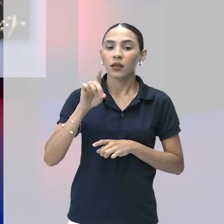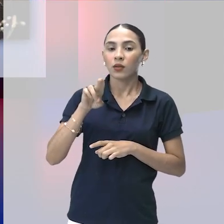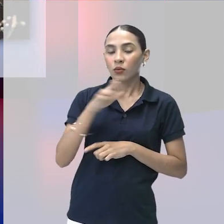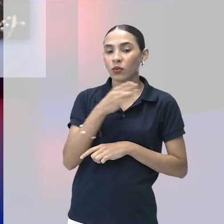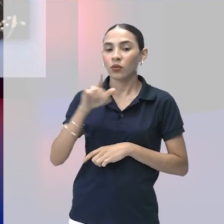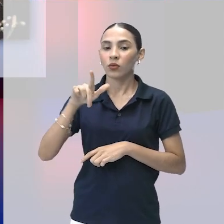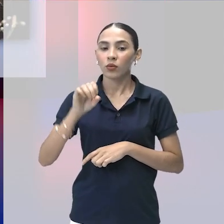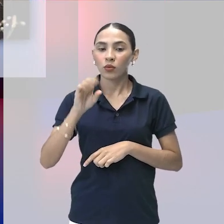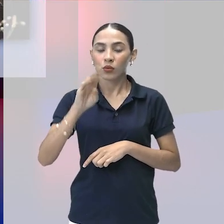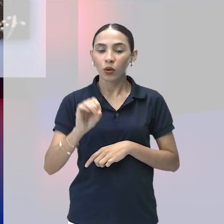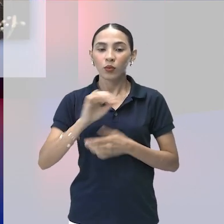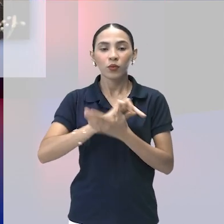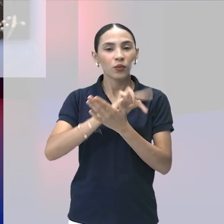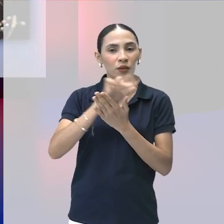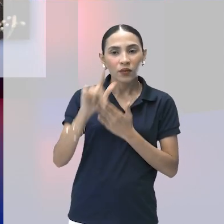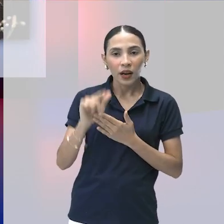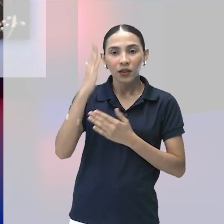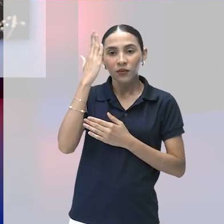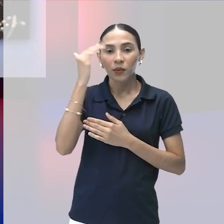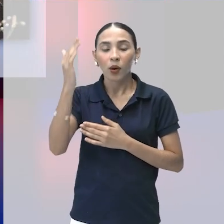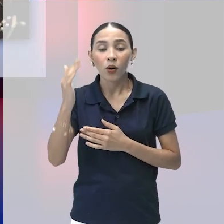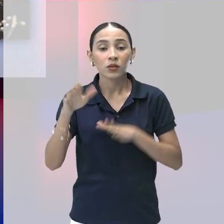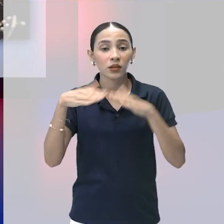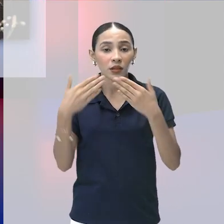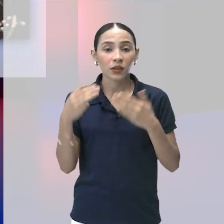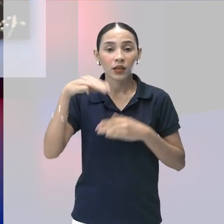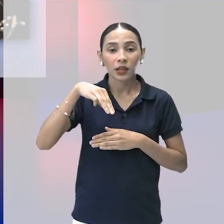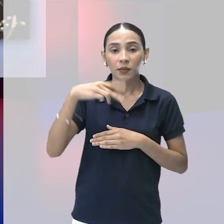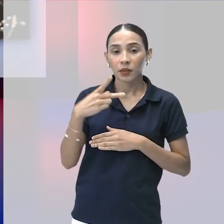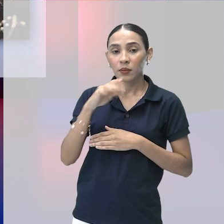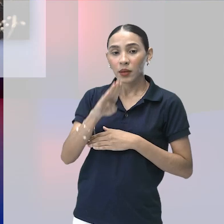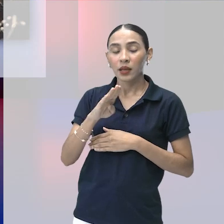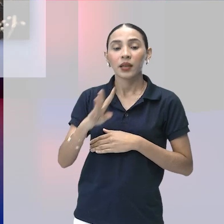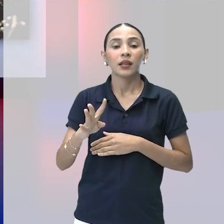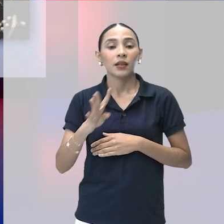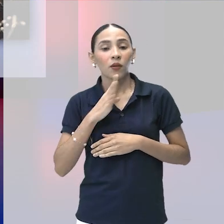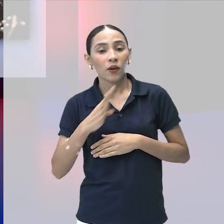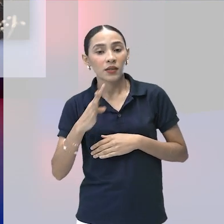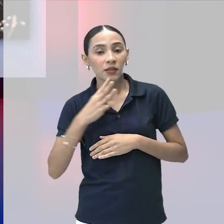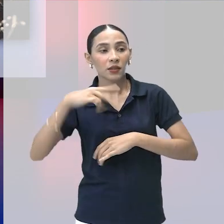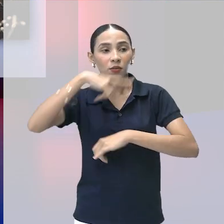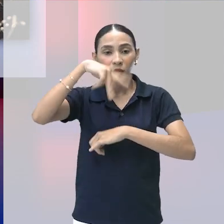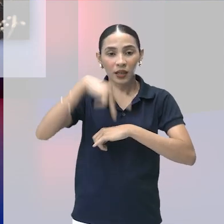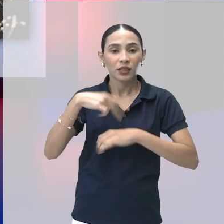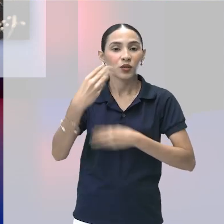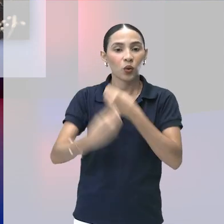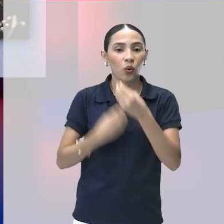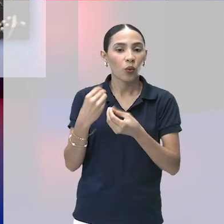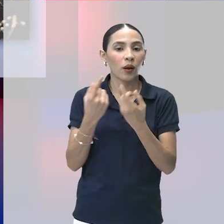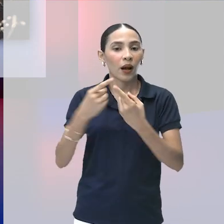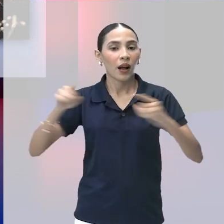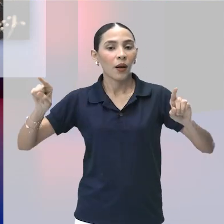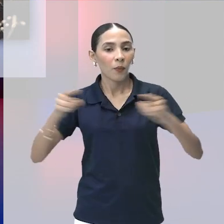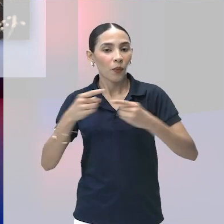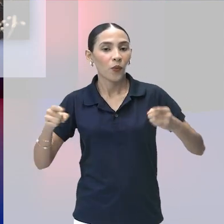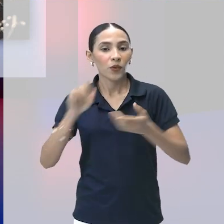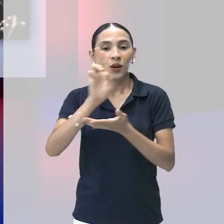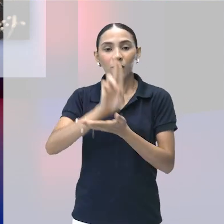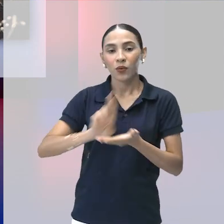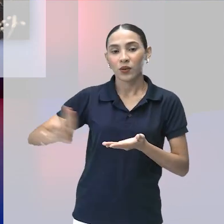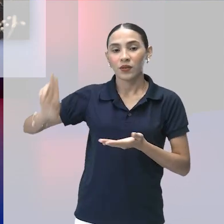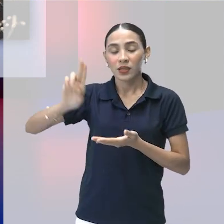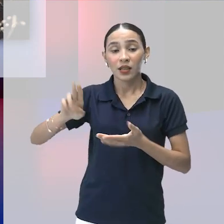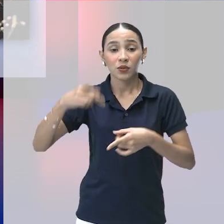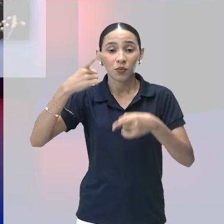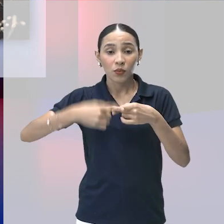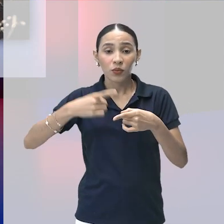entre outros, certo? Então, a MPB, ela ficou conhecida no país como a música da